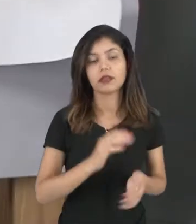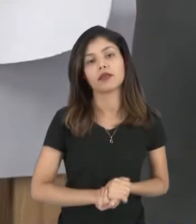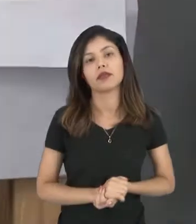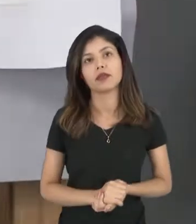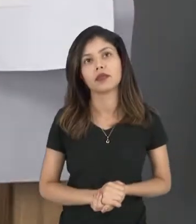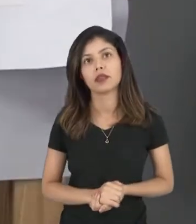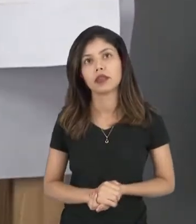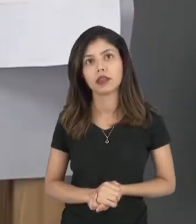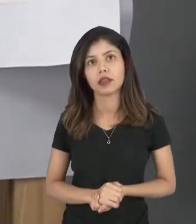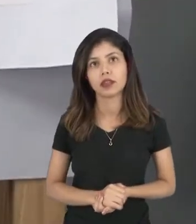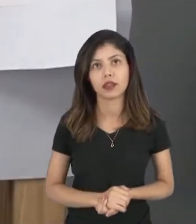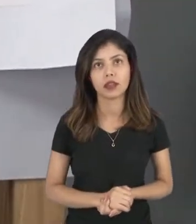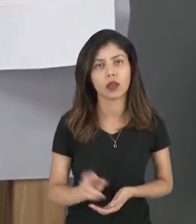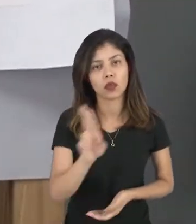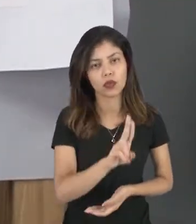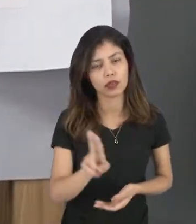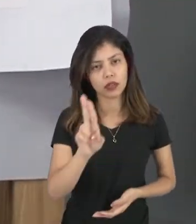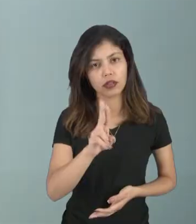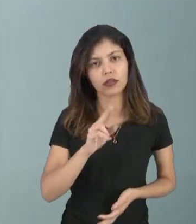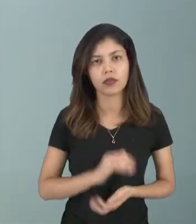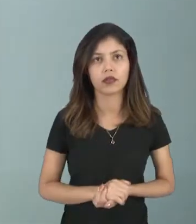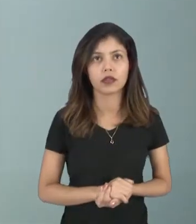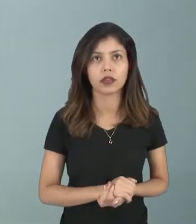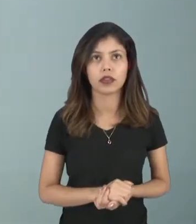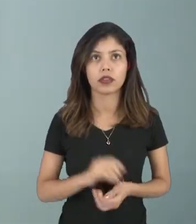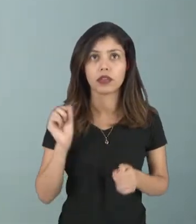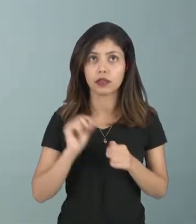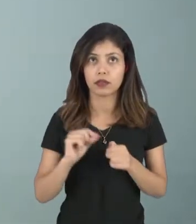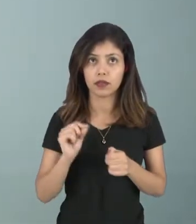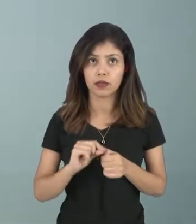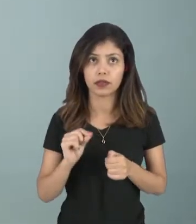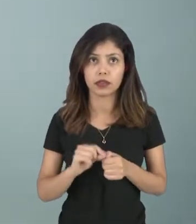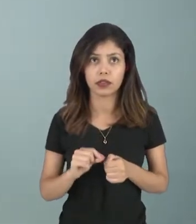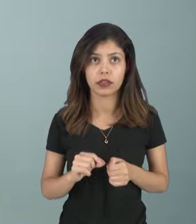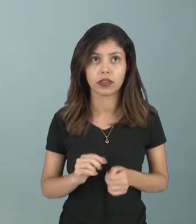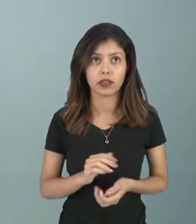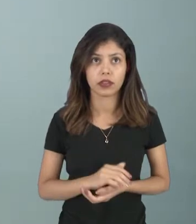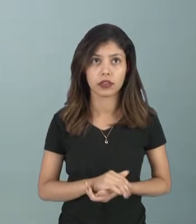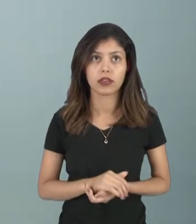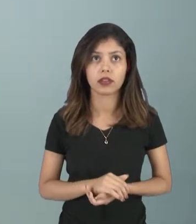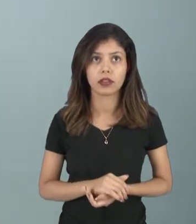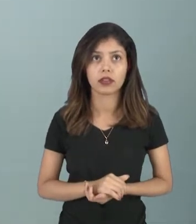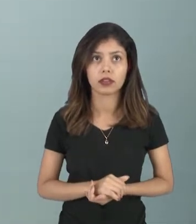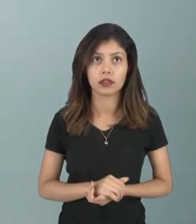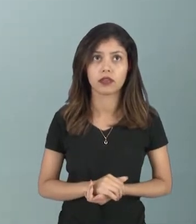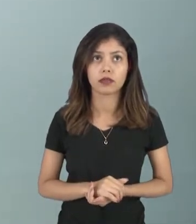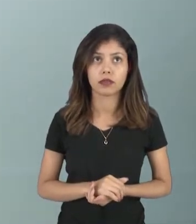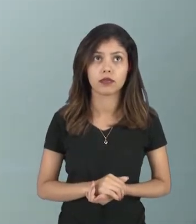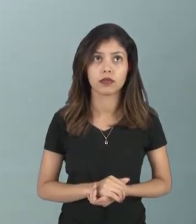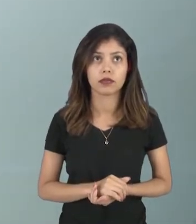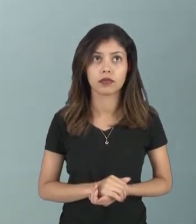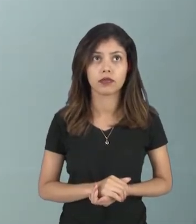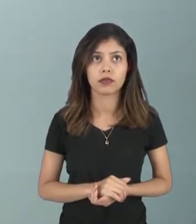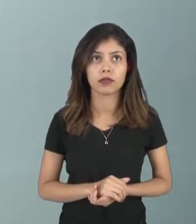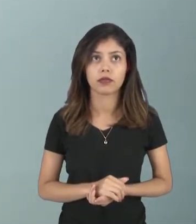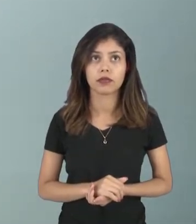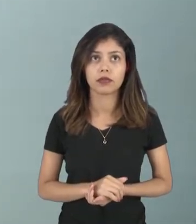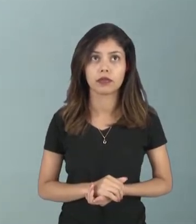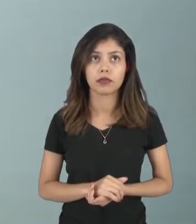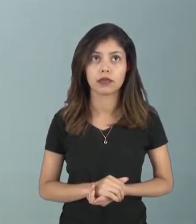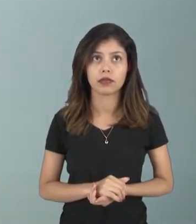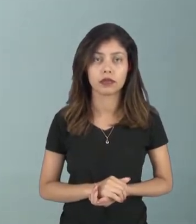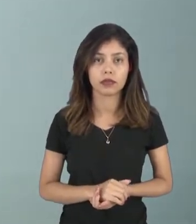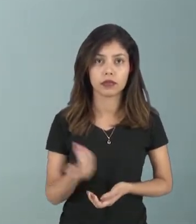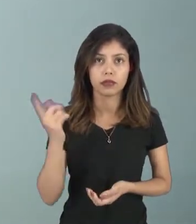sendo usados na construção, né? Investido aí na Copa de 2014. Vamos lá para a próxima